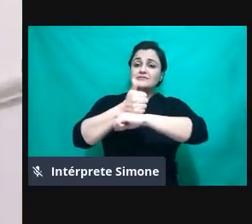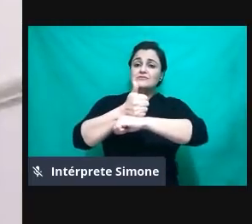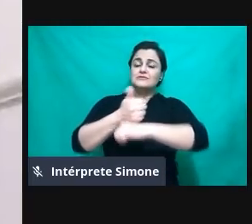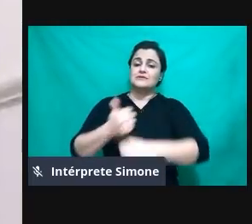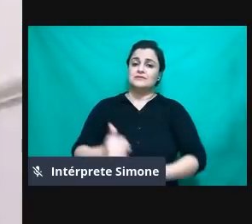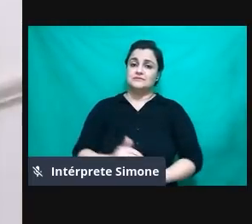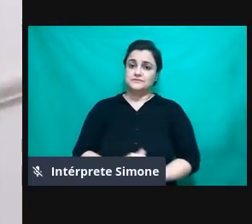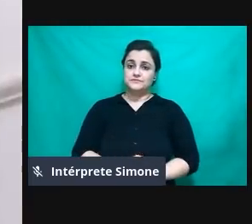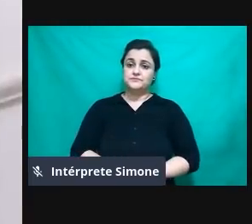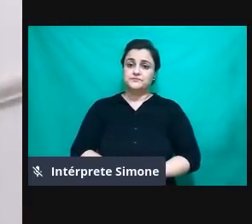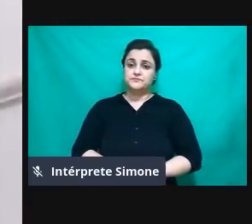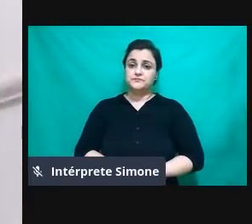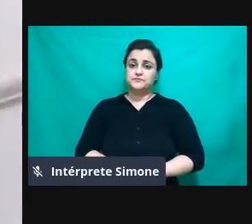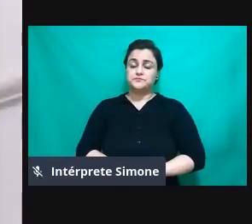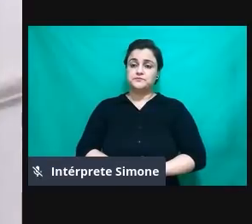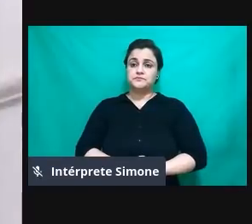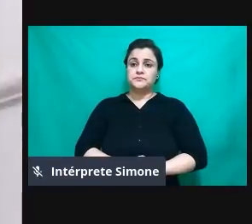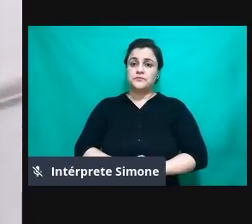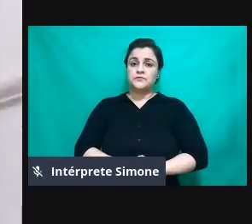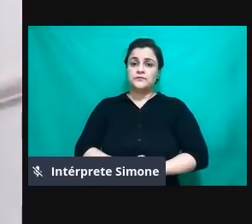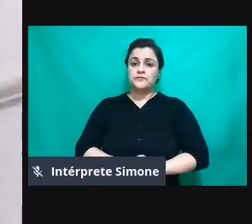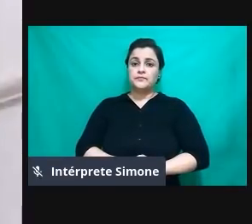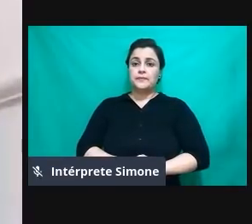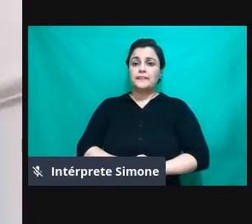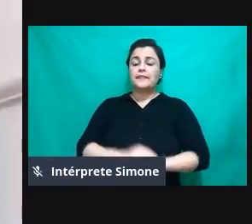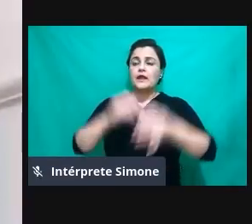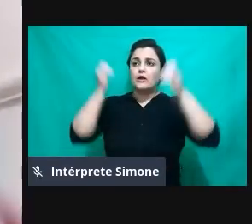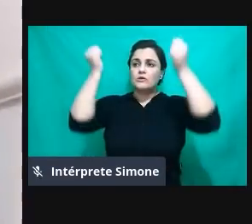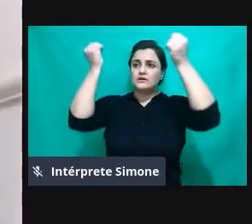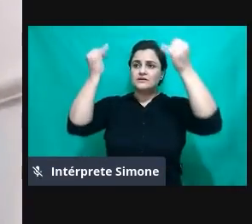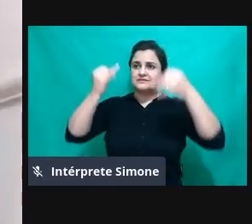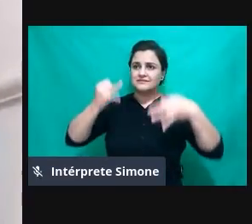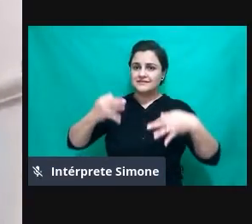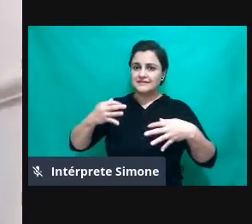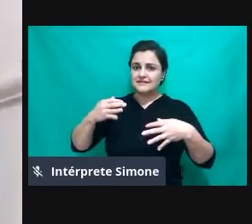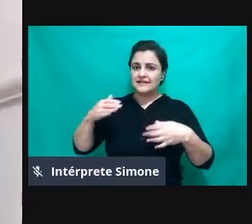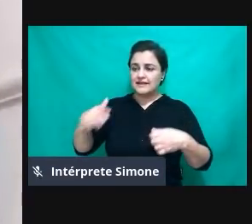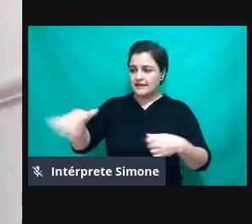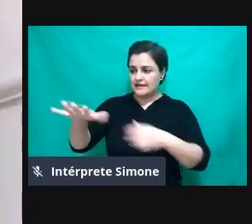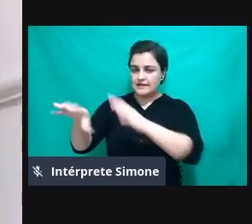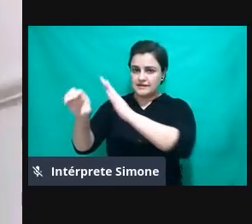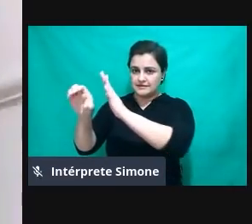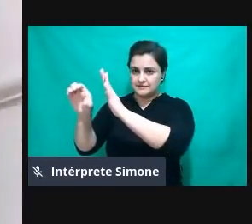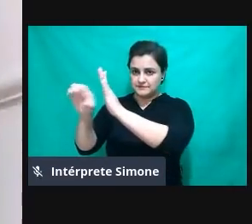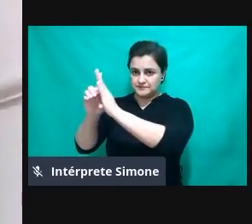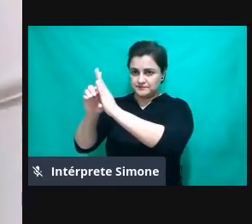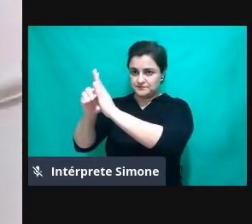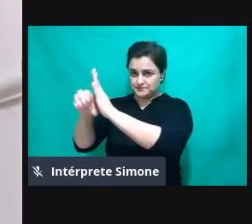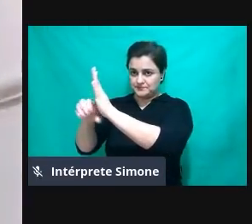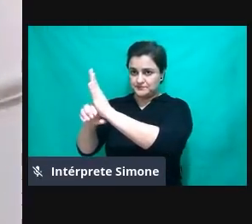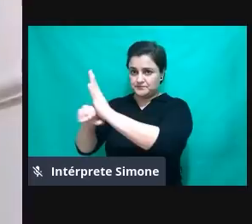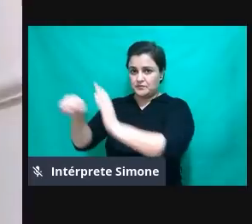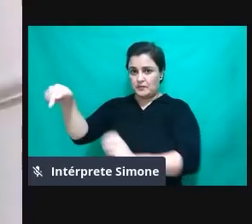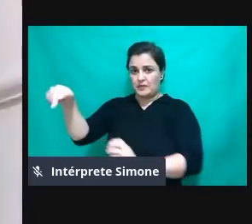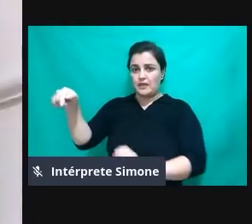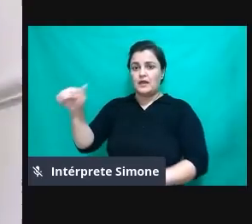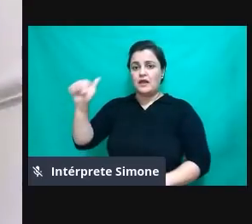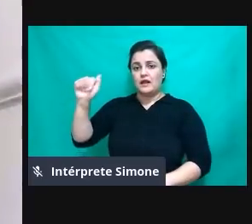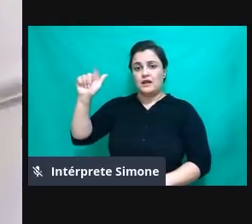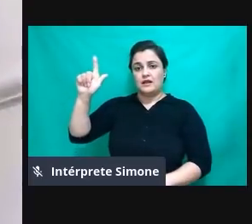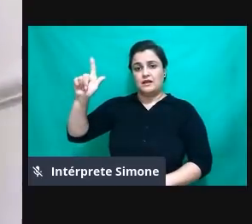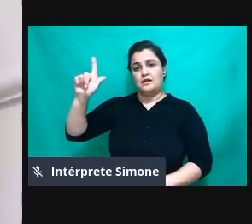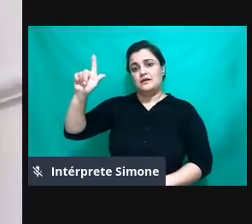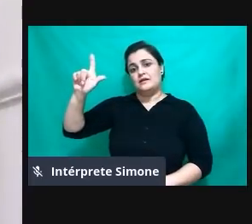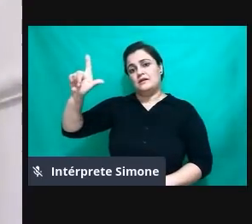Quando a gente fala nessa álgebra, né, que a gente começou lá na construção do pensamento, com a criança pequena, no